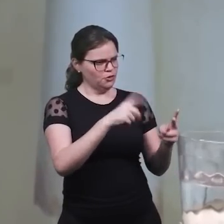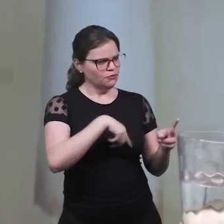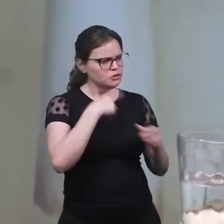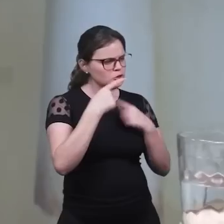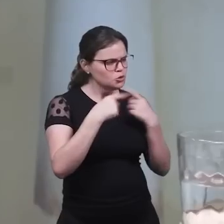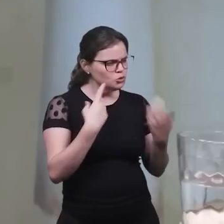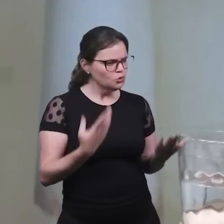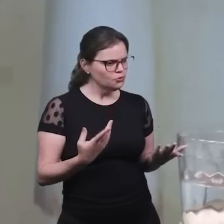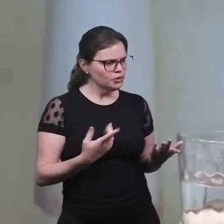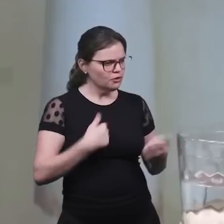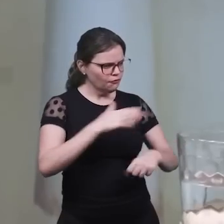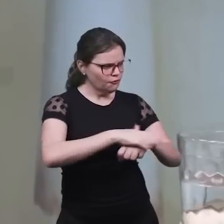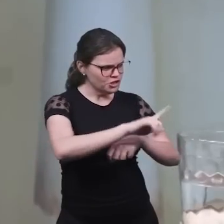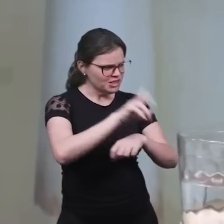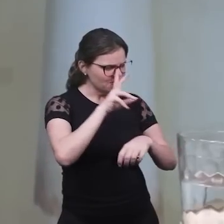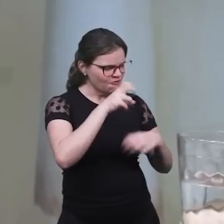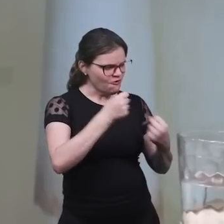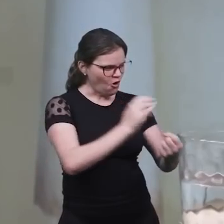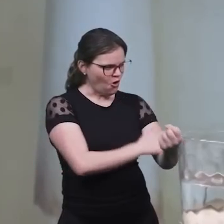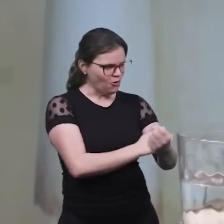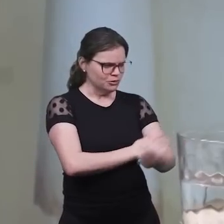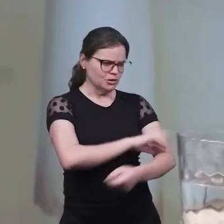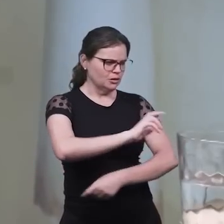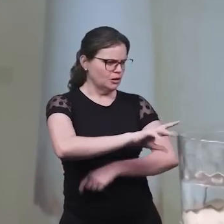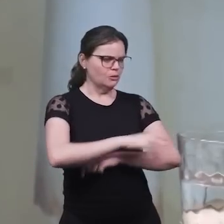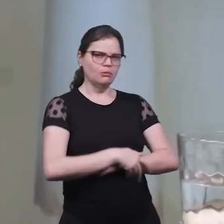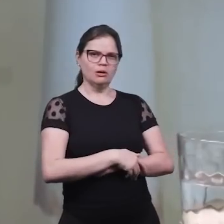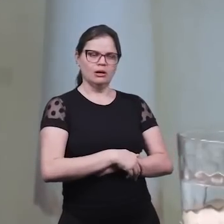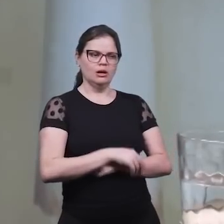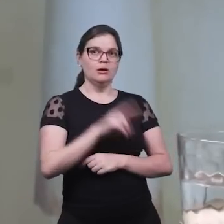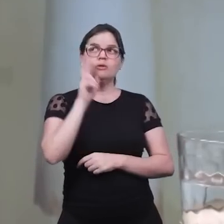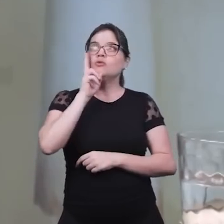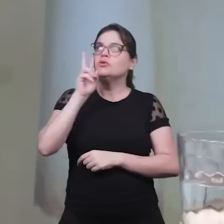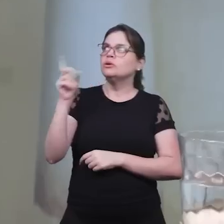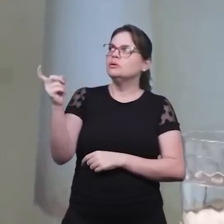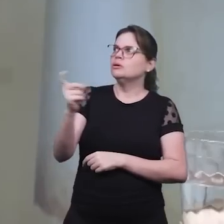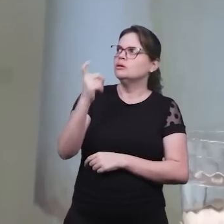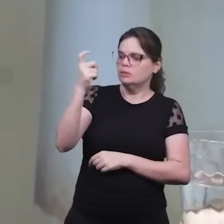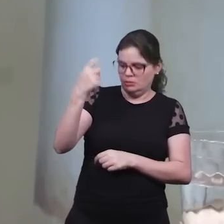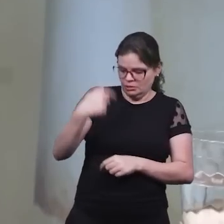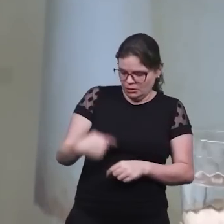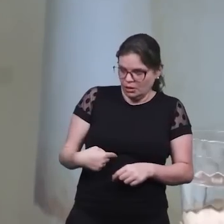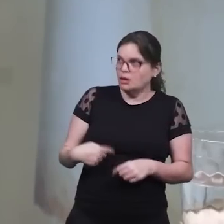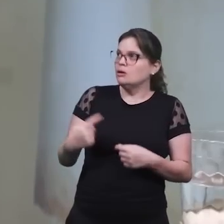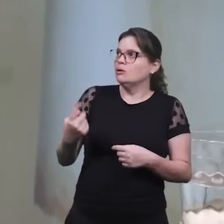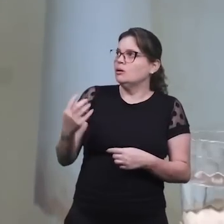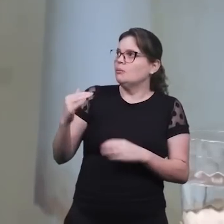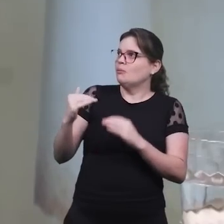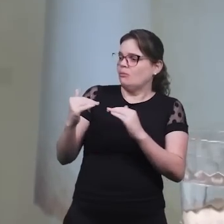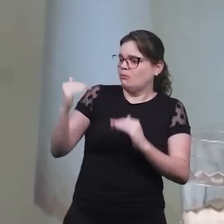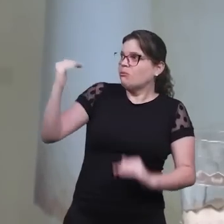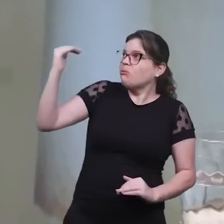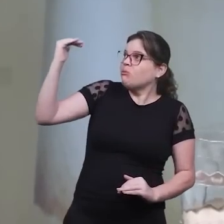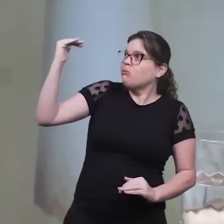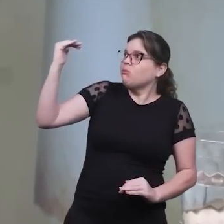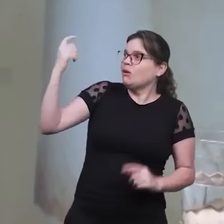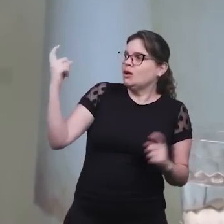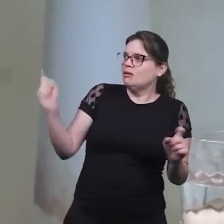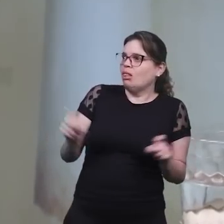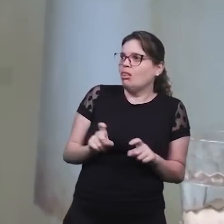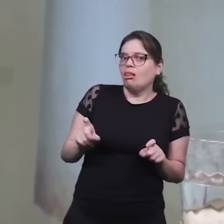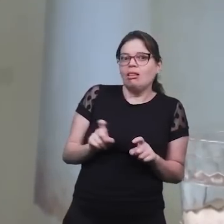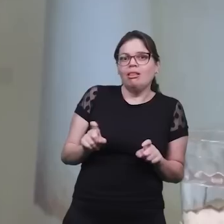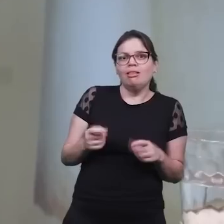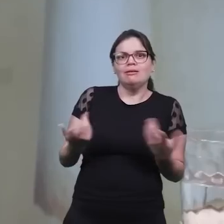dúvida deles. Ele prometeu que ia dar vitória, ele não tinha que duvidar. Mas ele estava pensando que a força ia vir deles, né? Não, olhou ali